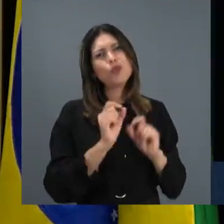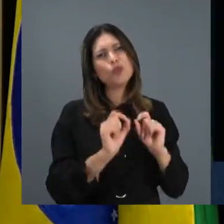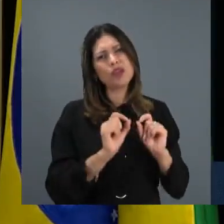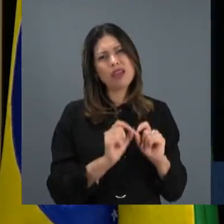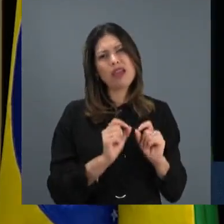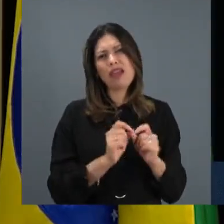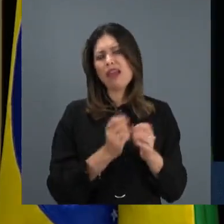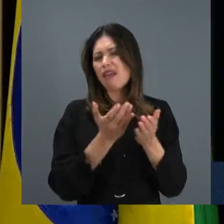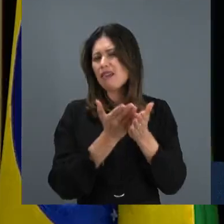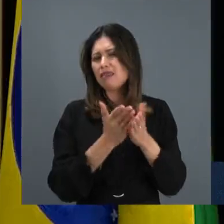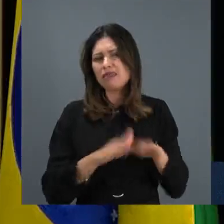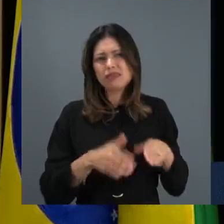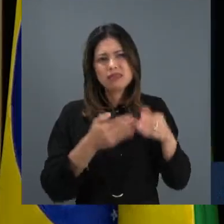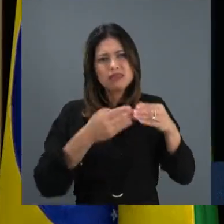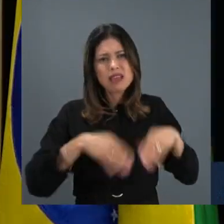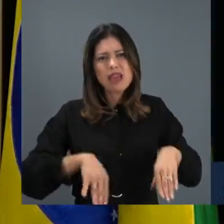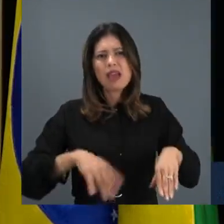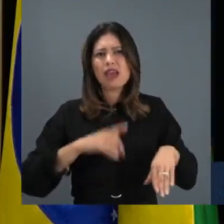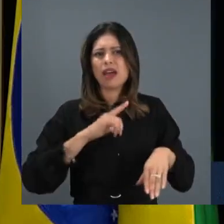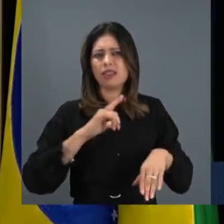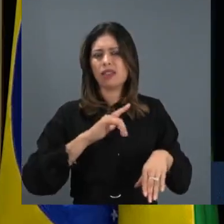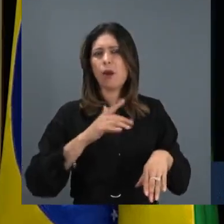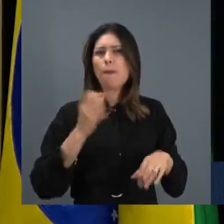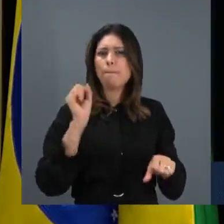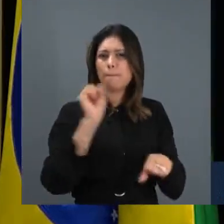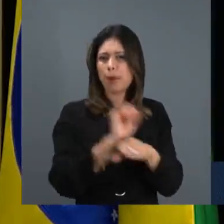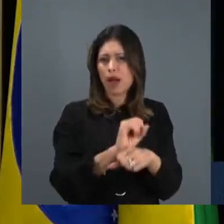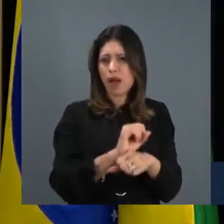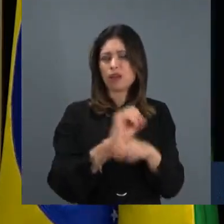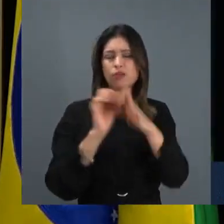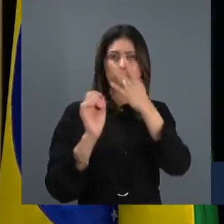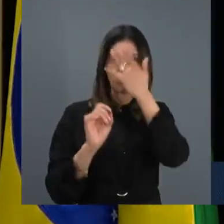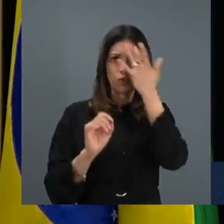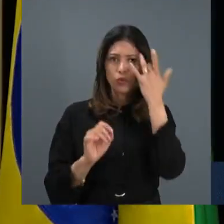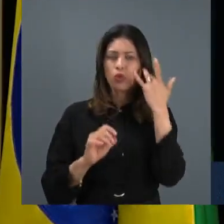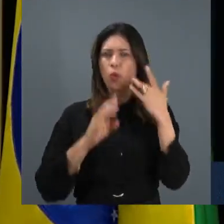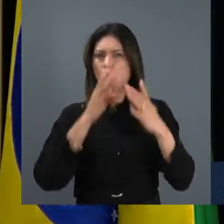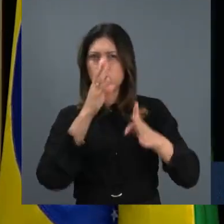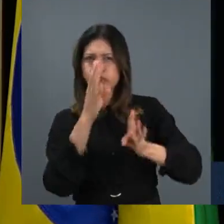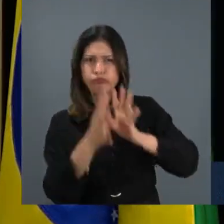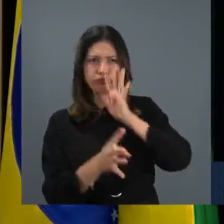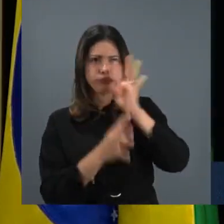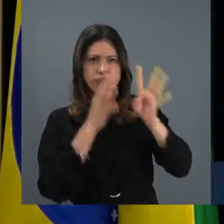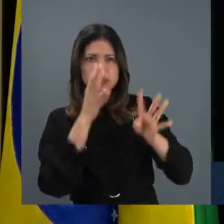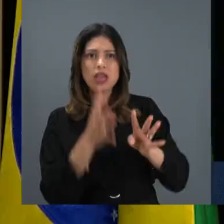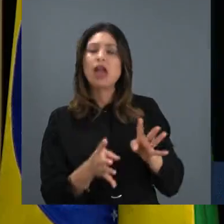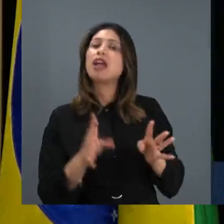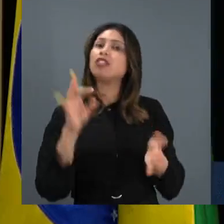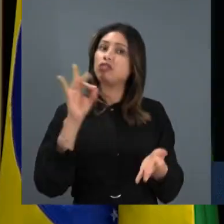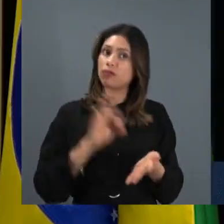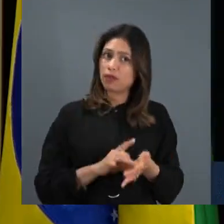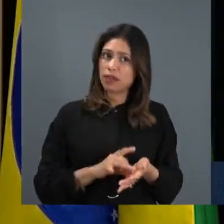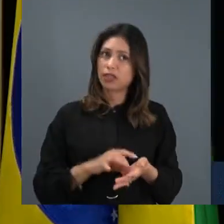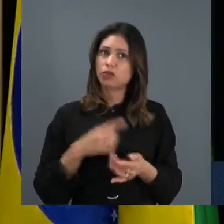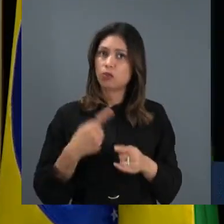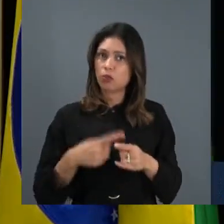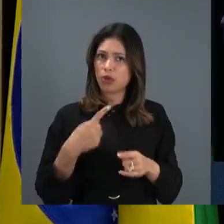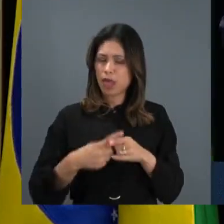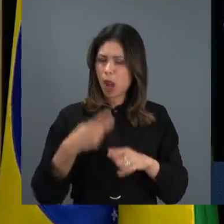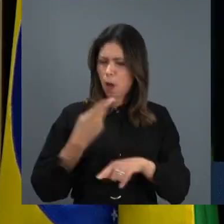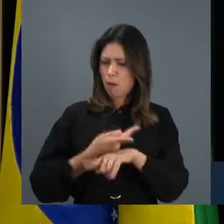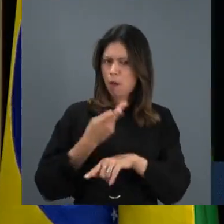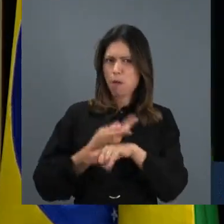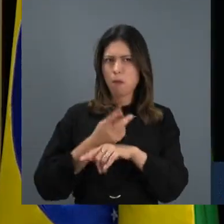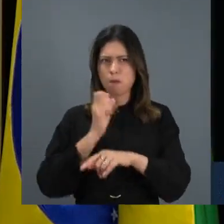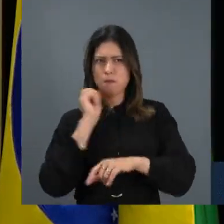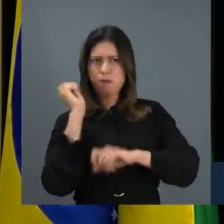perseguições aos inocentes, que sejam penalizados quem realmente promoveu a depredação dos prédios